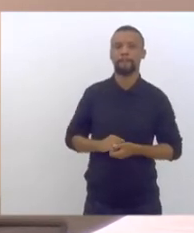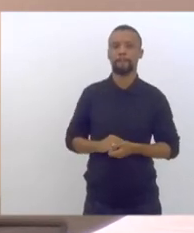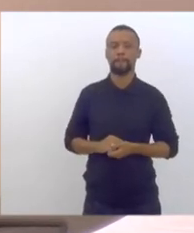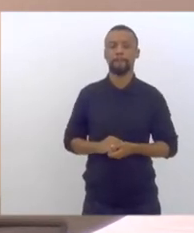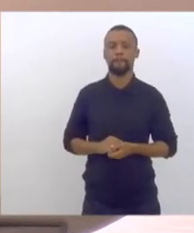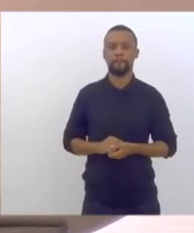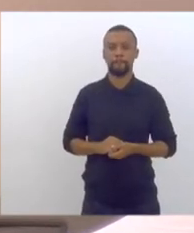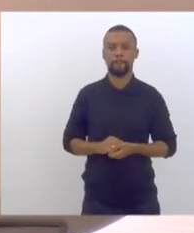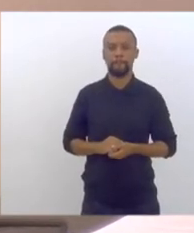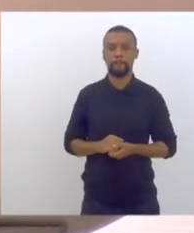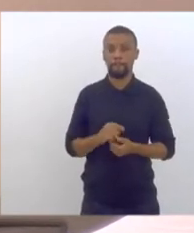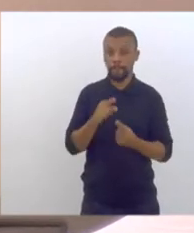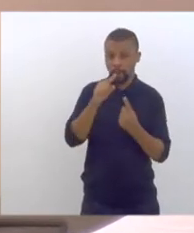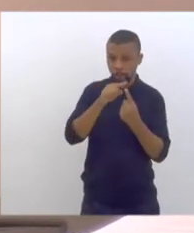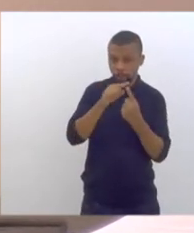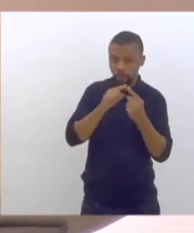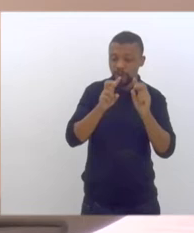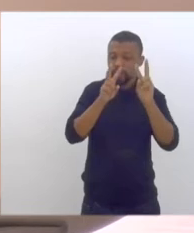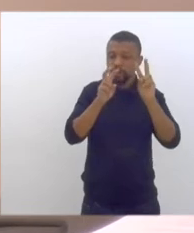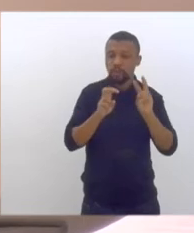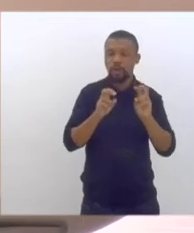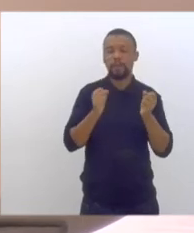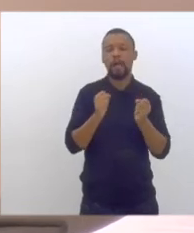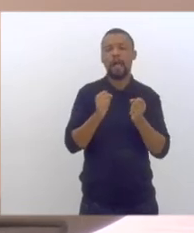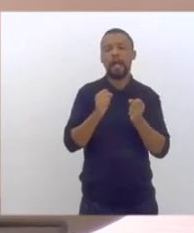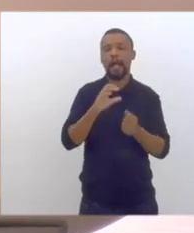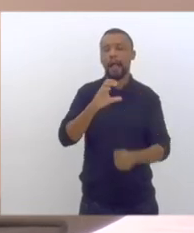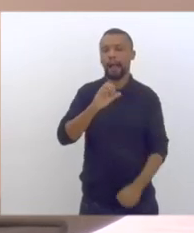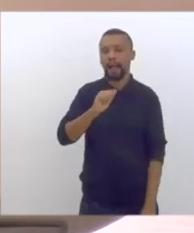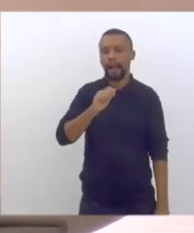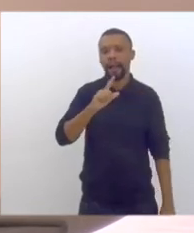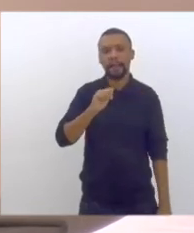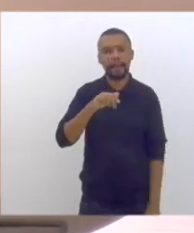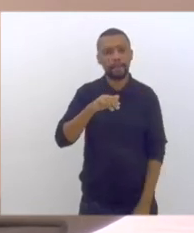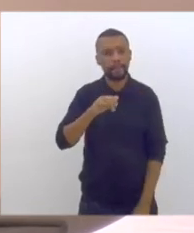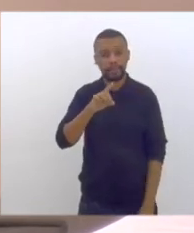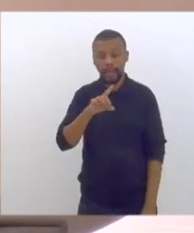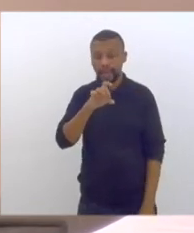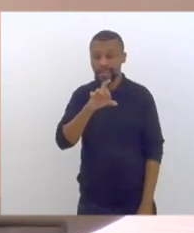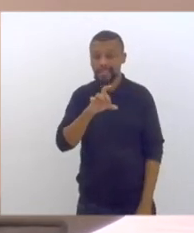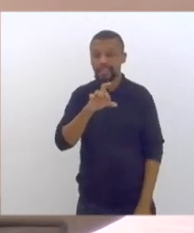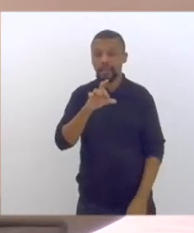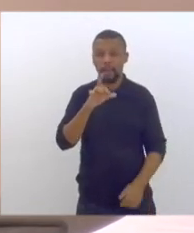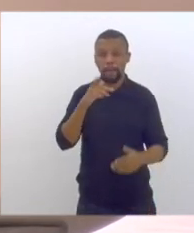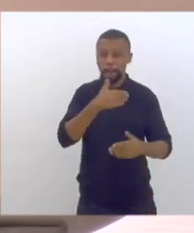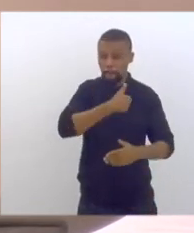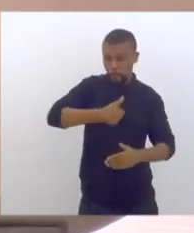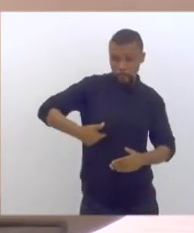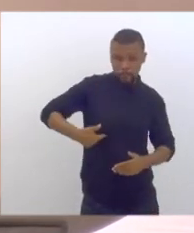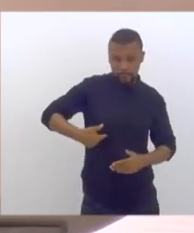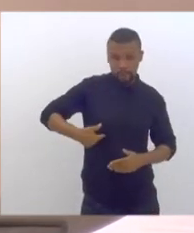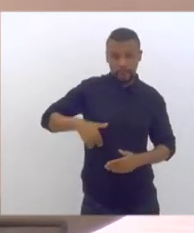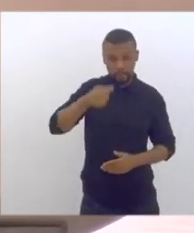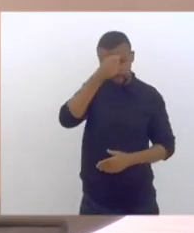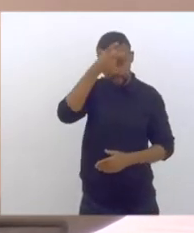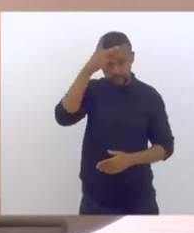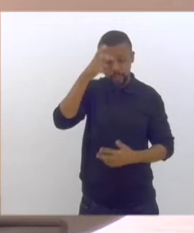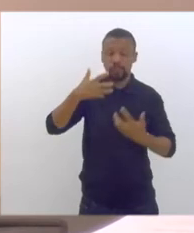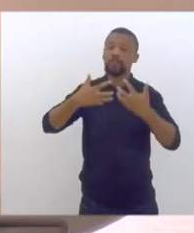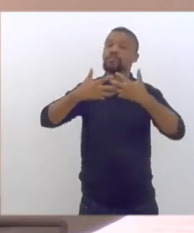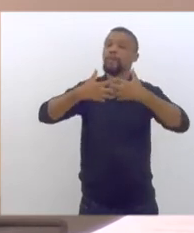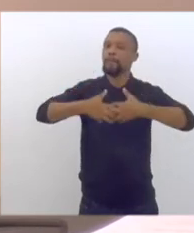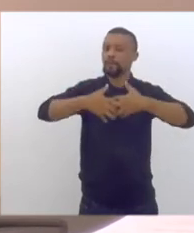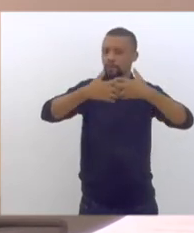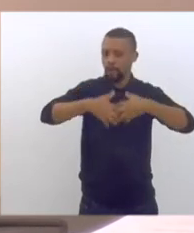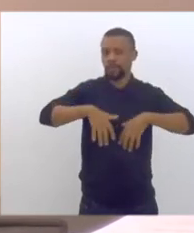e a calamidade pública no Município de Petrópolis e já assistiu Will né porque ela foi